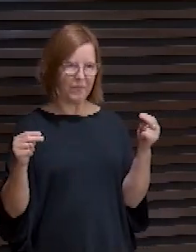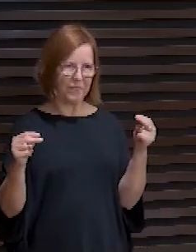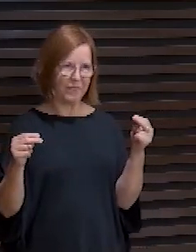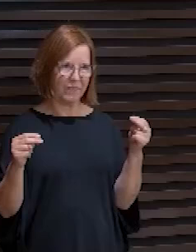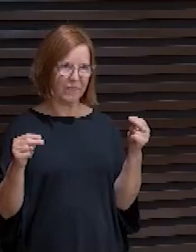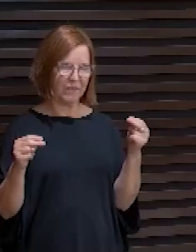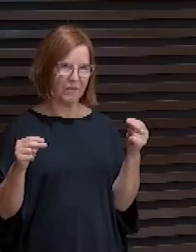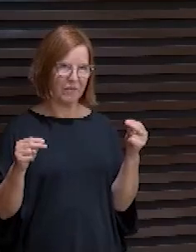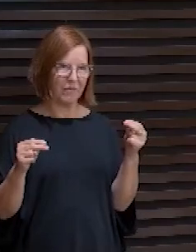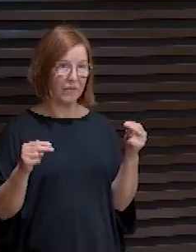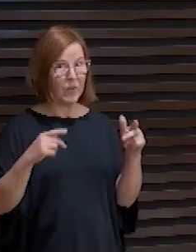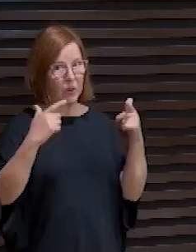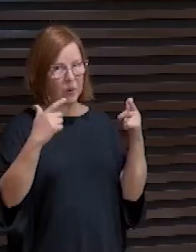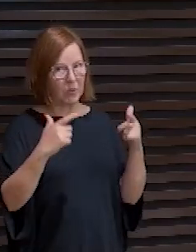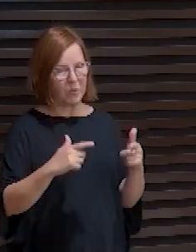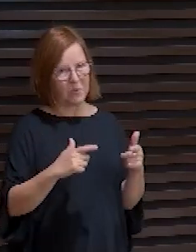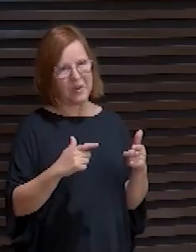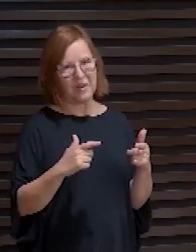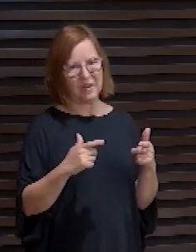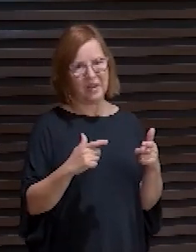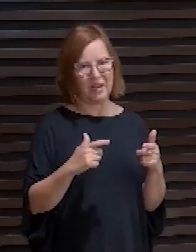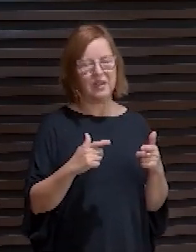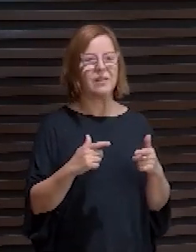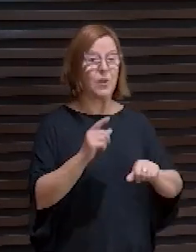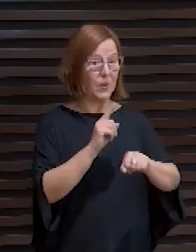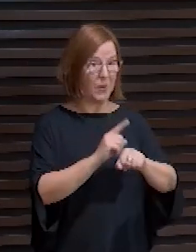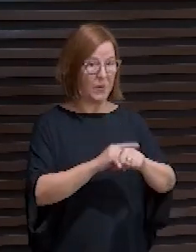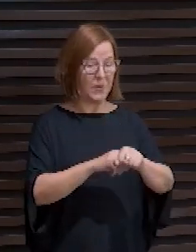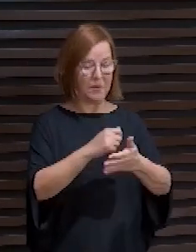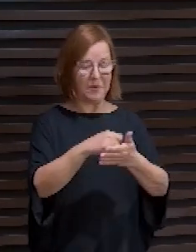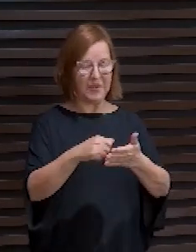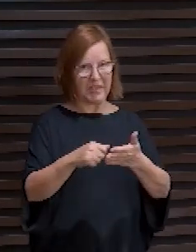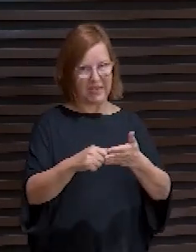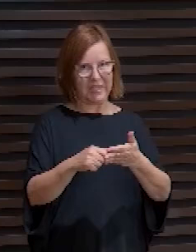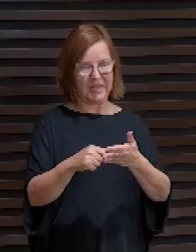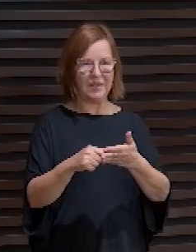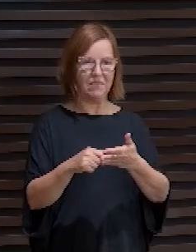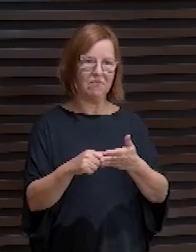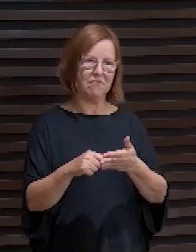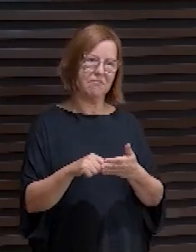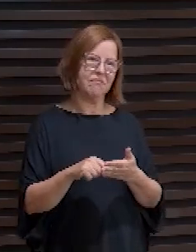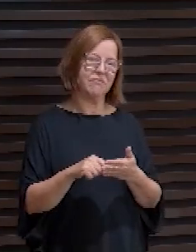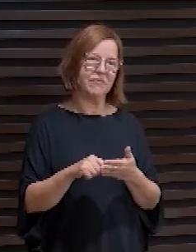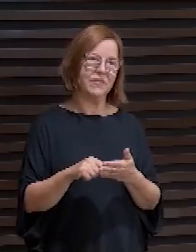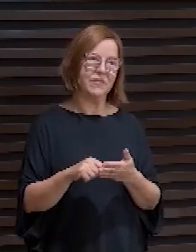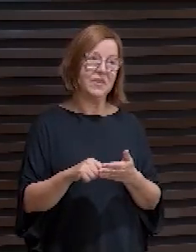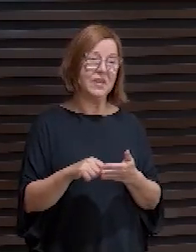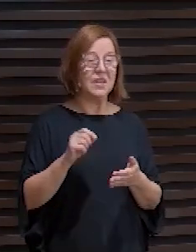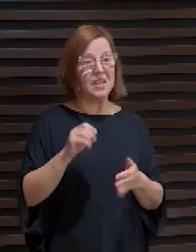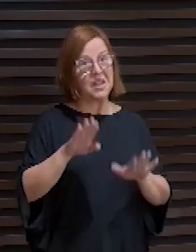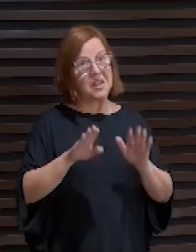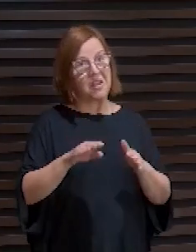agora sobre o local de composição, a época em que foi escrito e quem poderia ser o autor dessa carta.